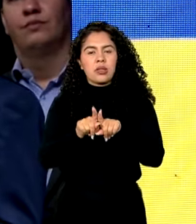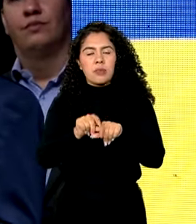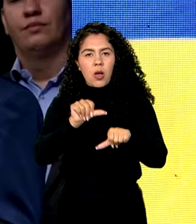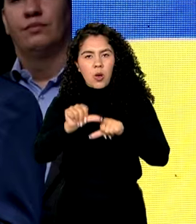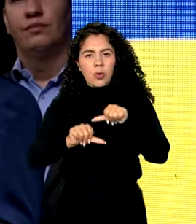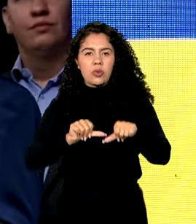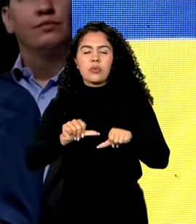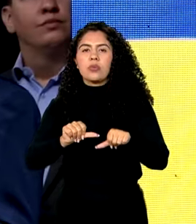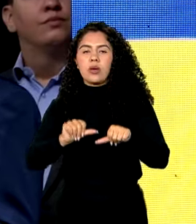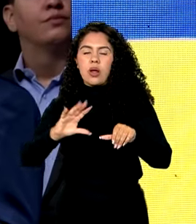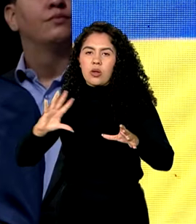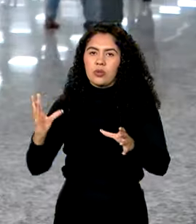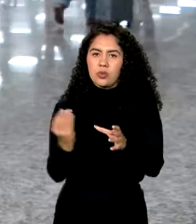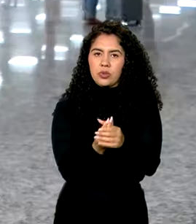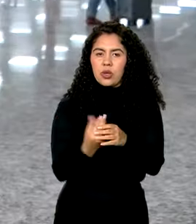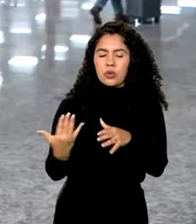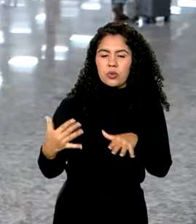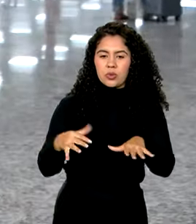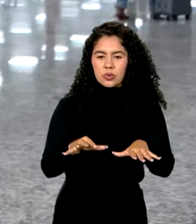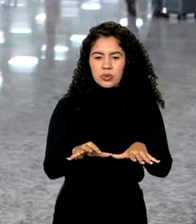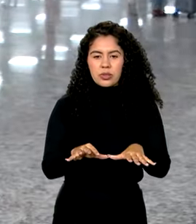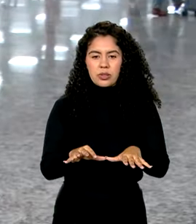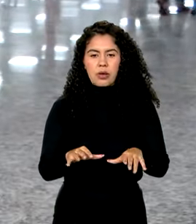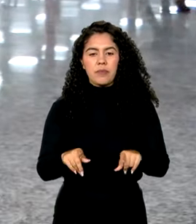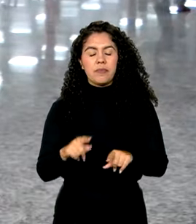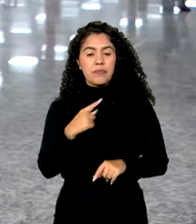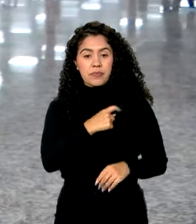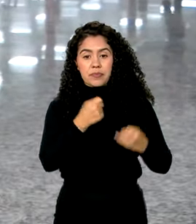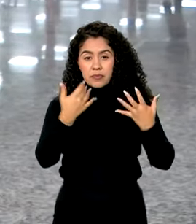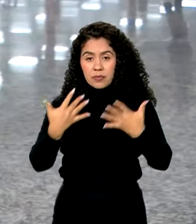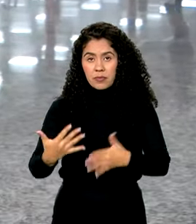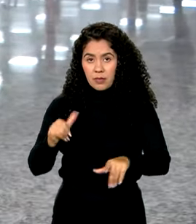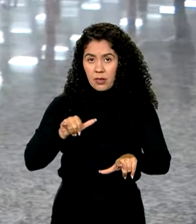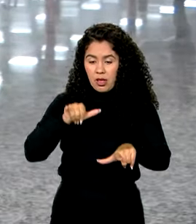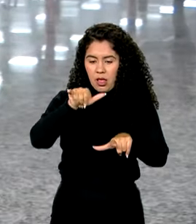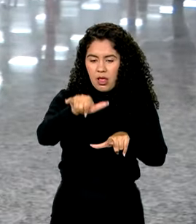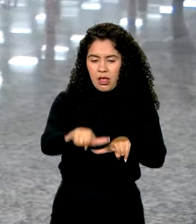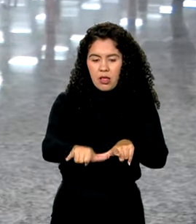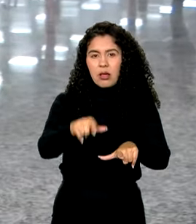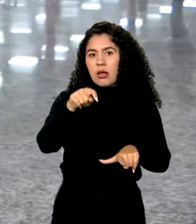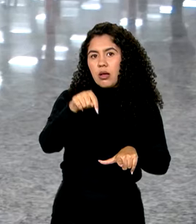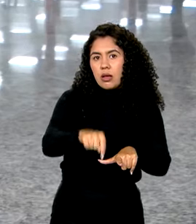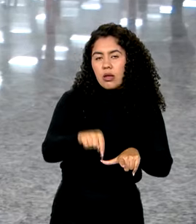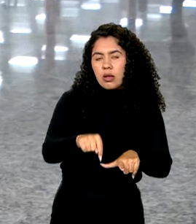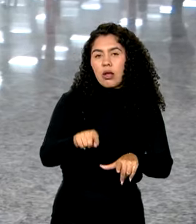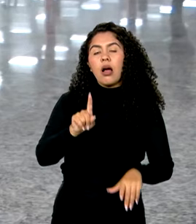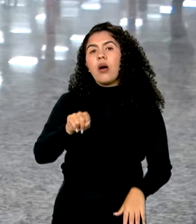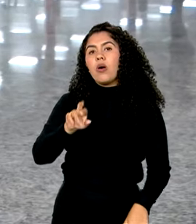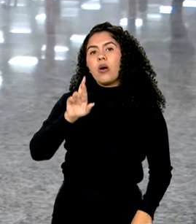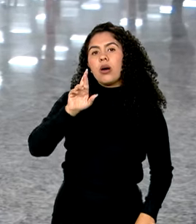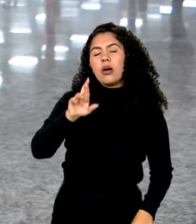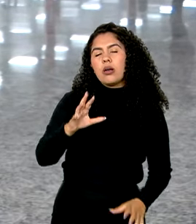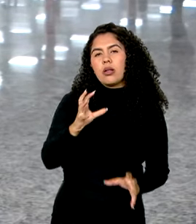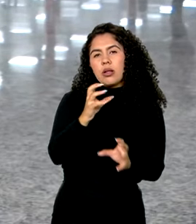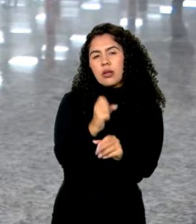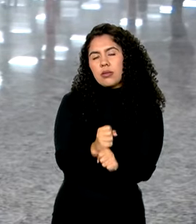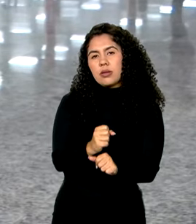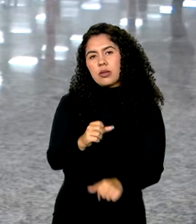o desenvolvimento comunitário. Os aeroportos concedidos são responsáveis pelo transporte de cerca